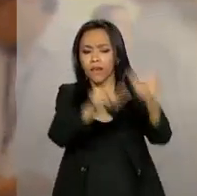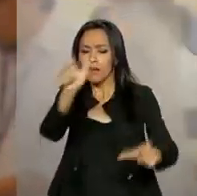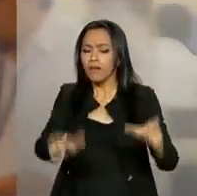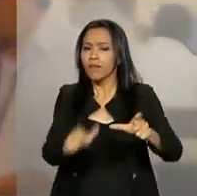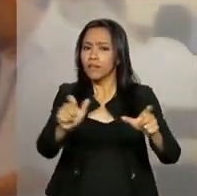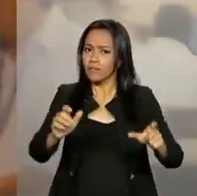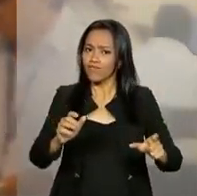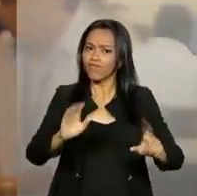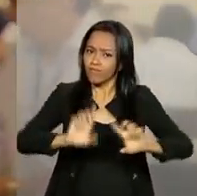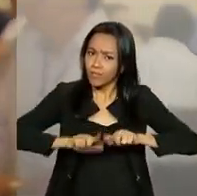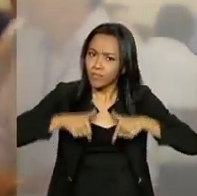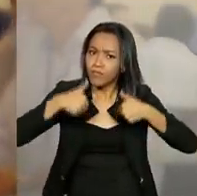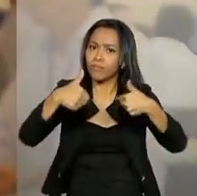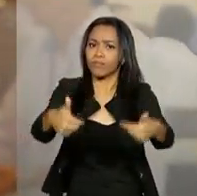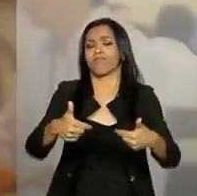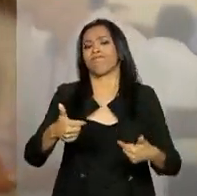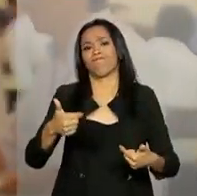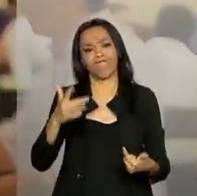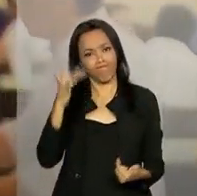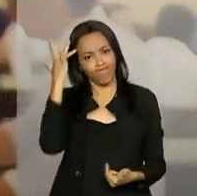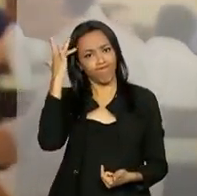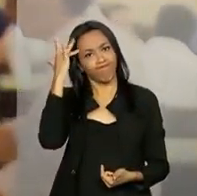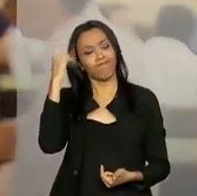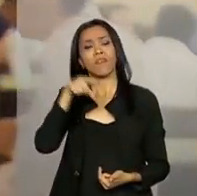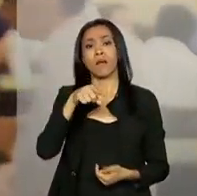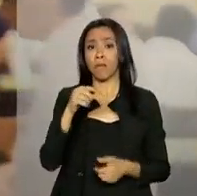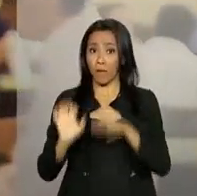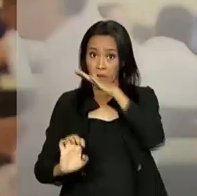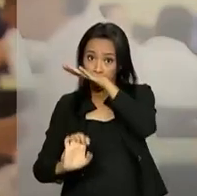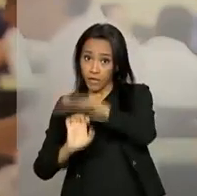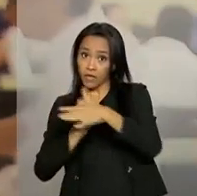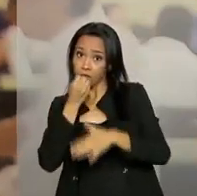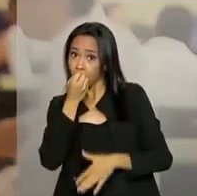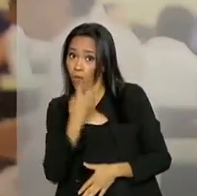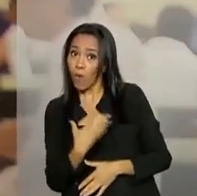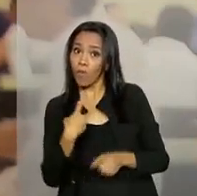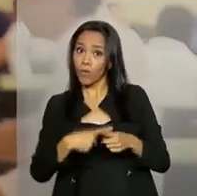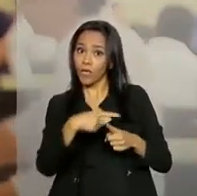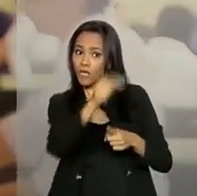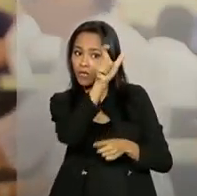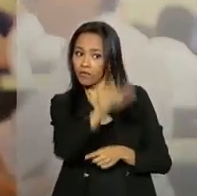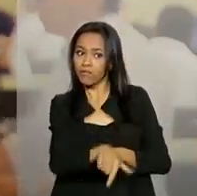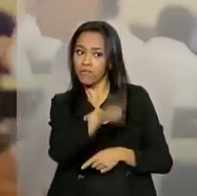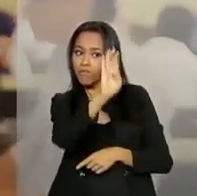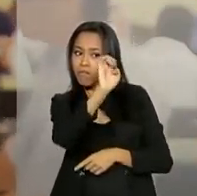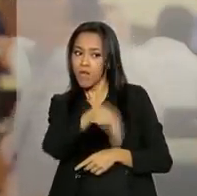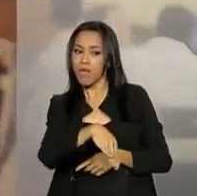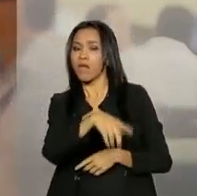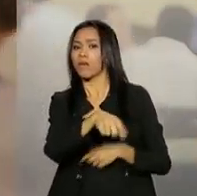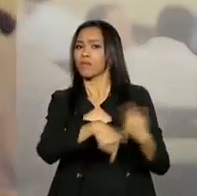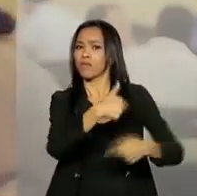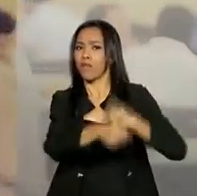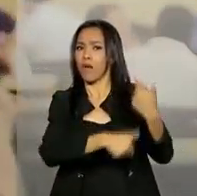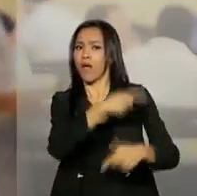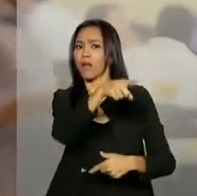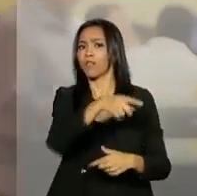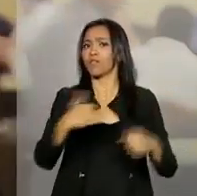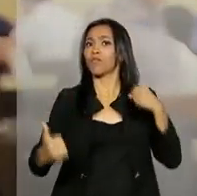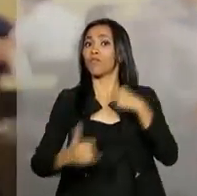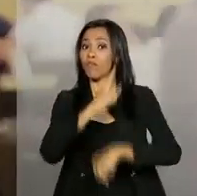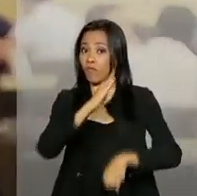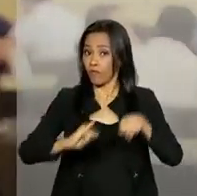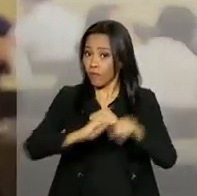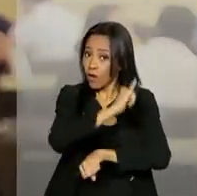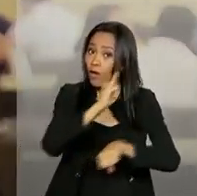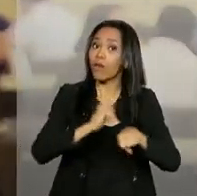forma mais efetiva na empresa ele acaba tendo ficando mais produtivo em transações aumenta - do trabalho e isso faz com que a empresa